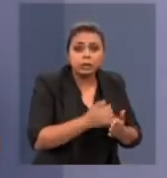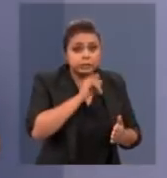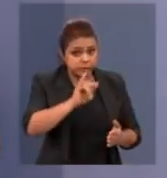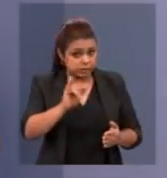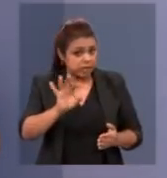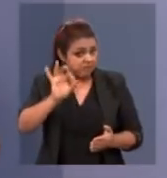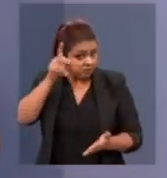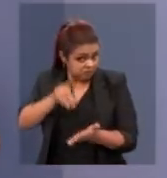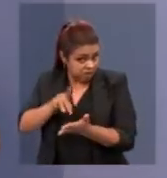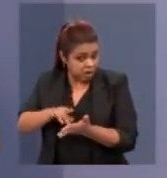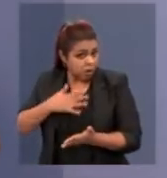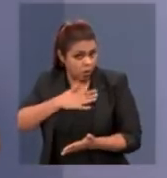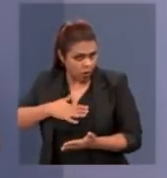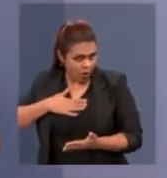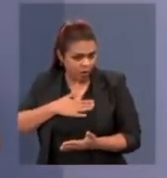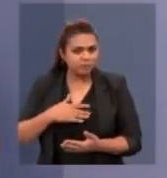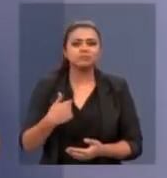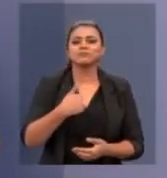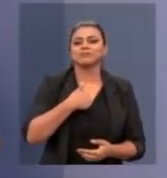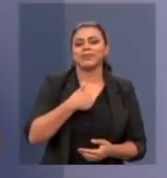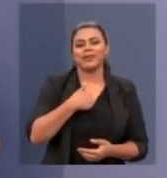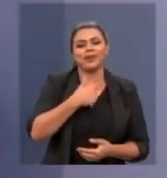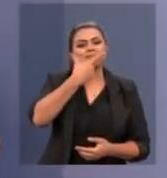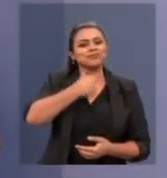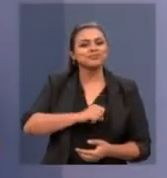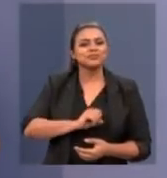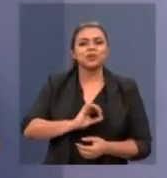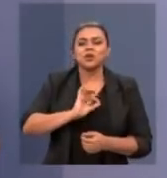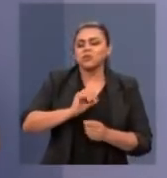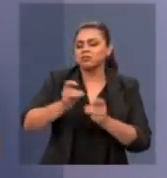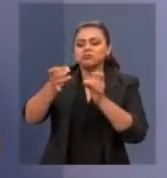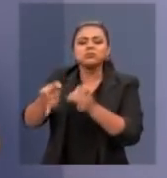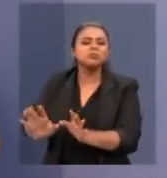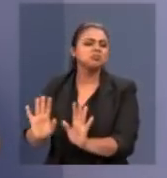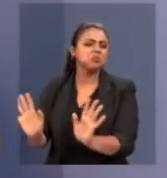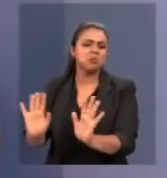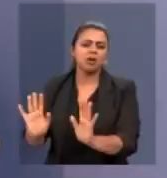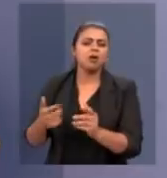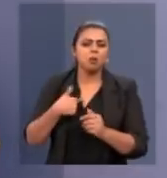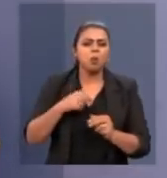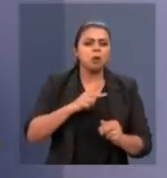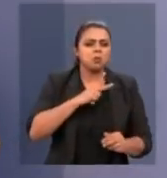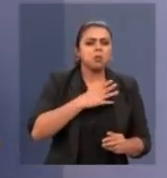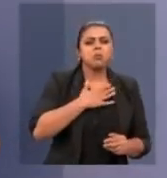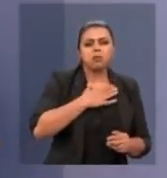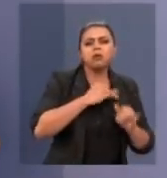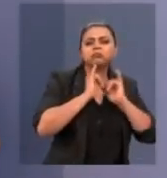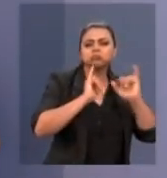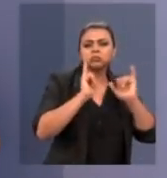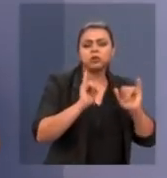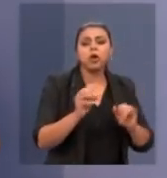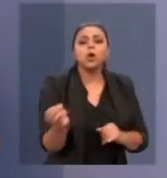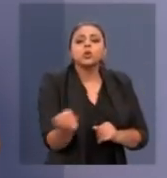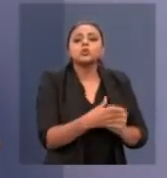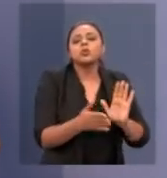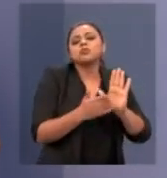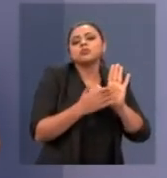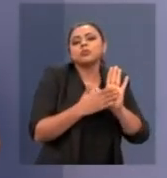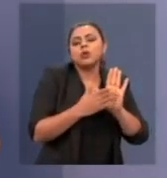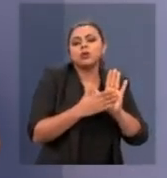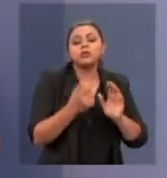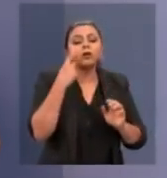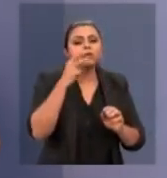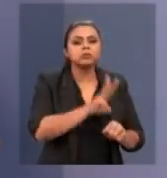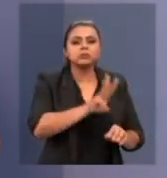fazer corrida é um abrir mão de fundo partidário está fazendo isso com recursos próprios para atender você uma nova proposta entre o meu